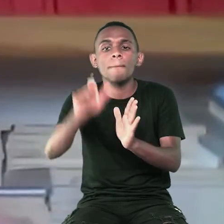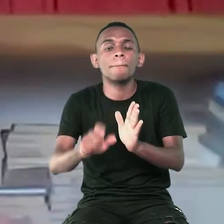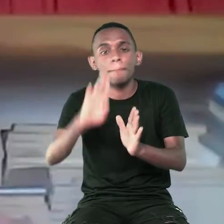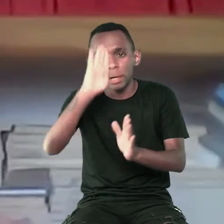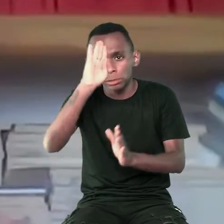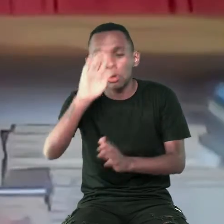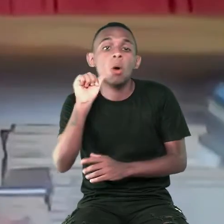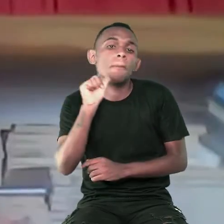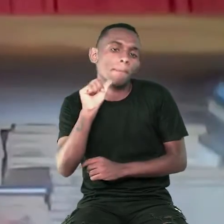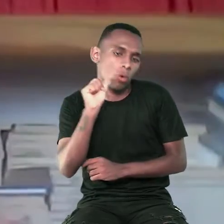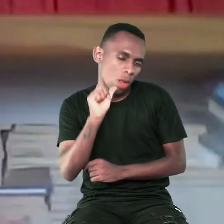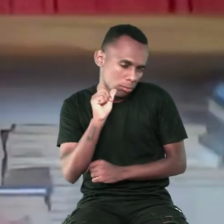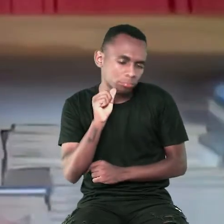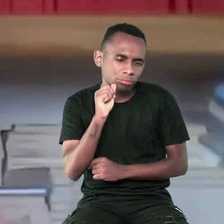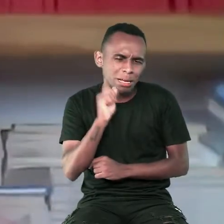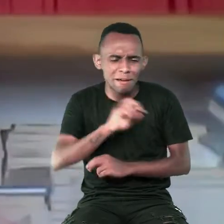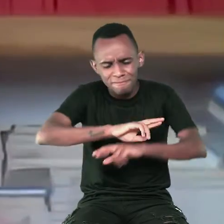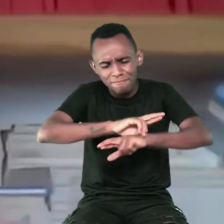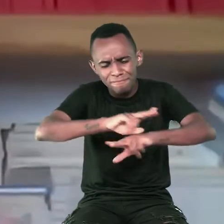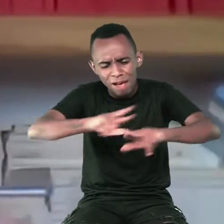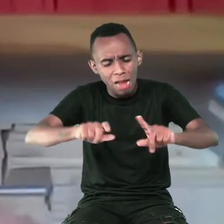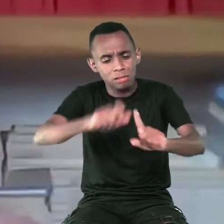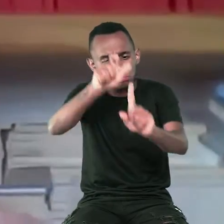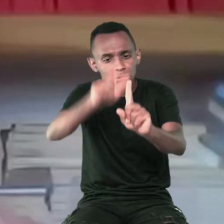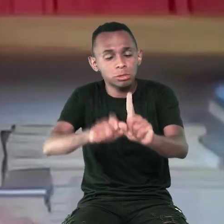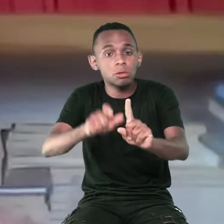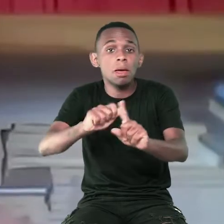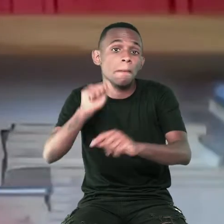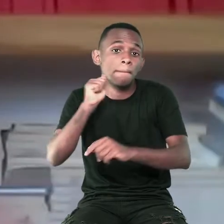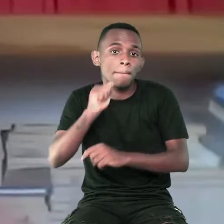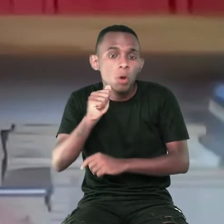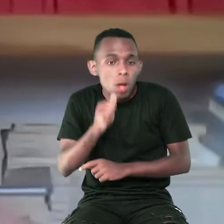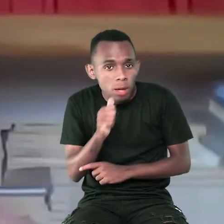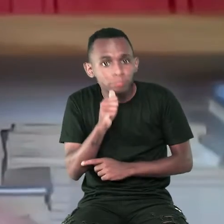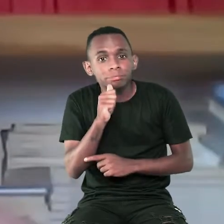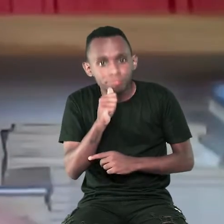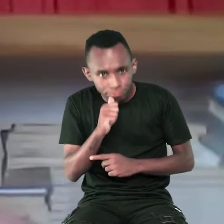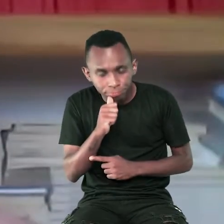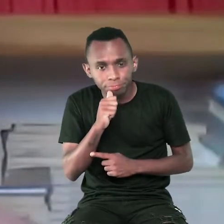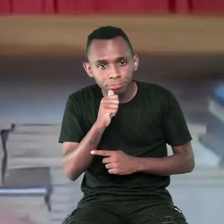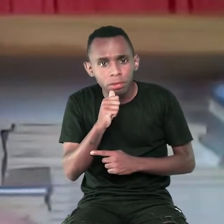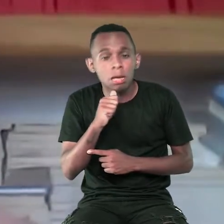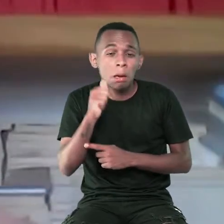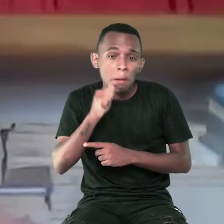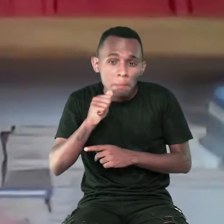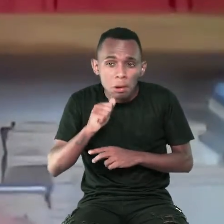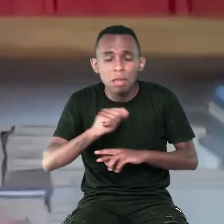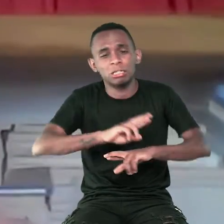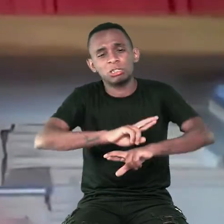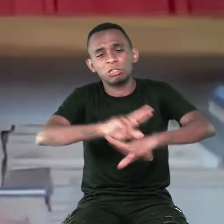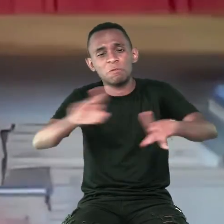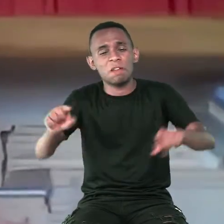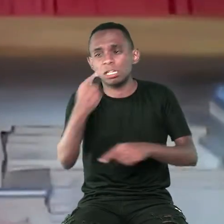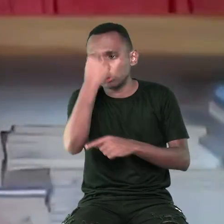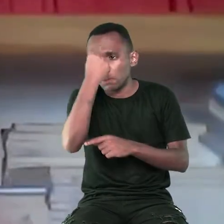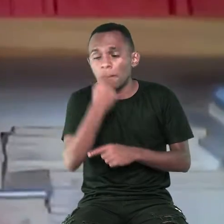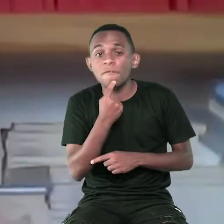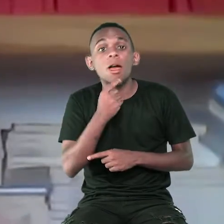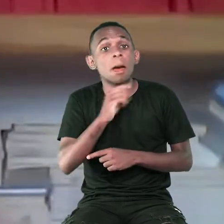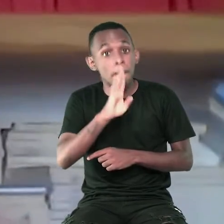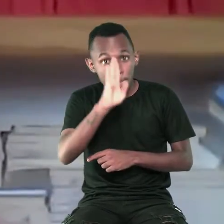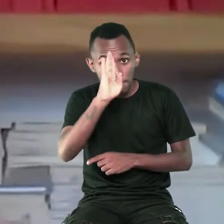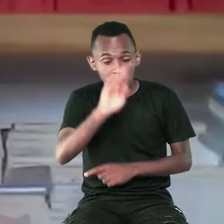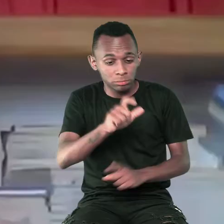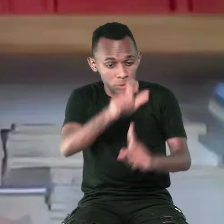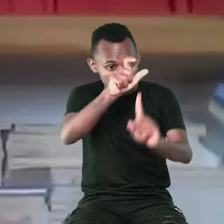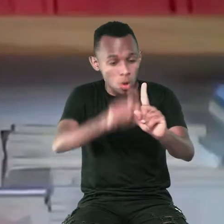né? São várias personagens femininas, mulheres de diferentes perfis. A personagem principal